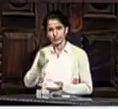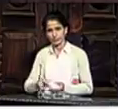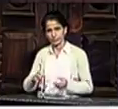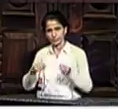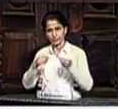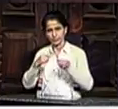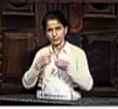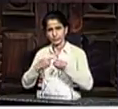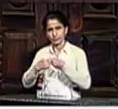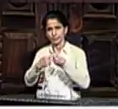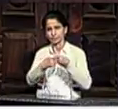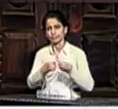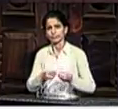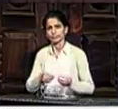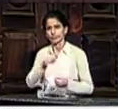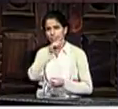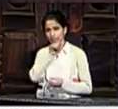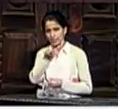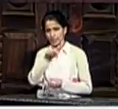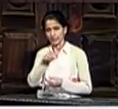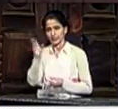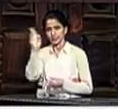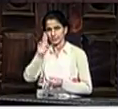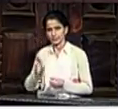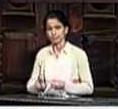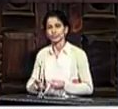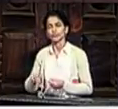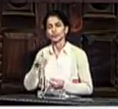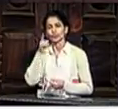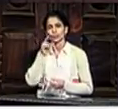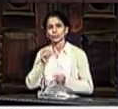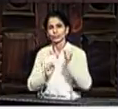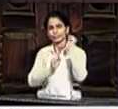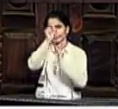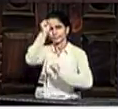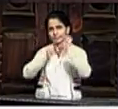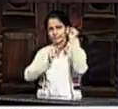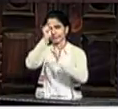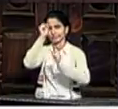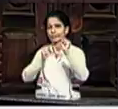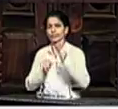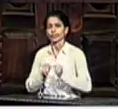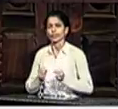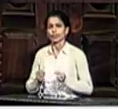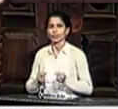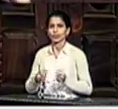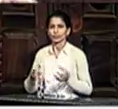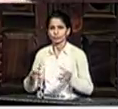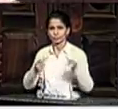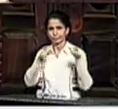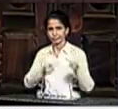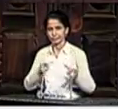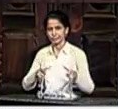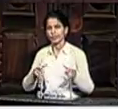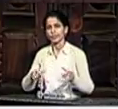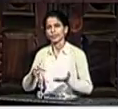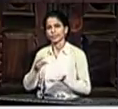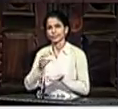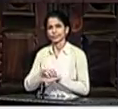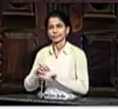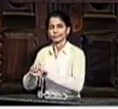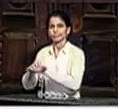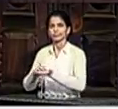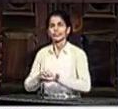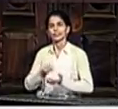Resende, revitalizando e fazer surgir uma nova indústria e um novo polo automotivo no nosso